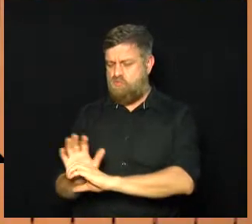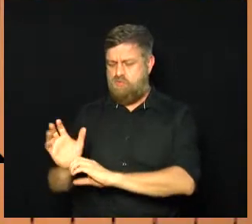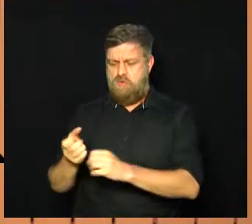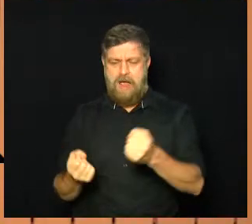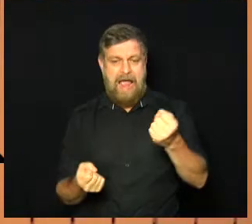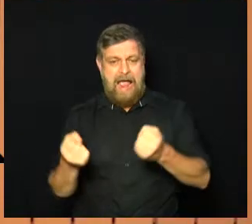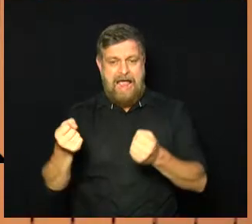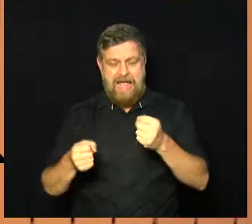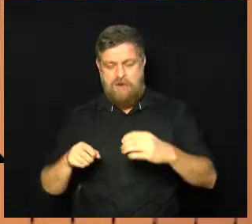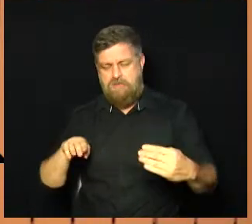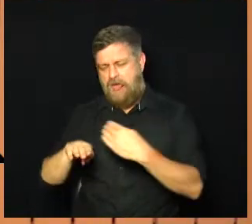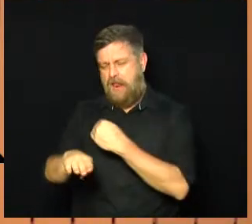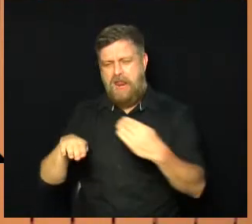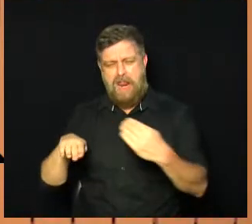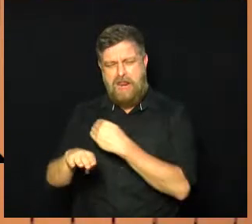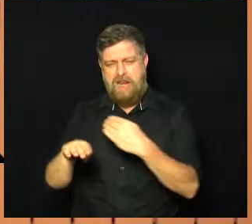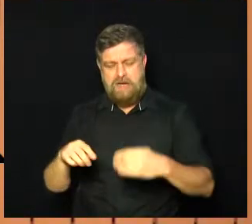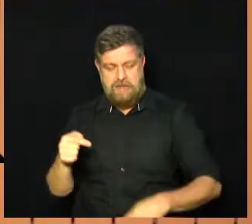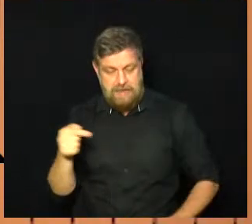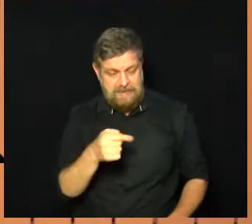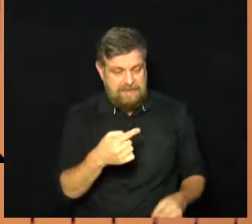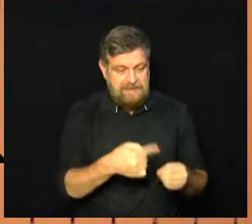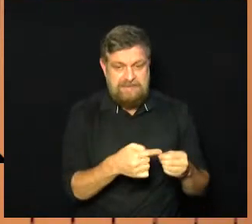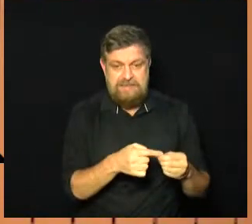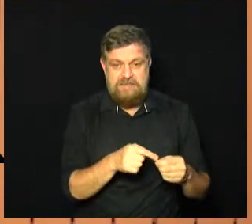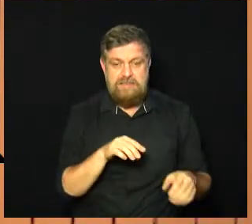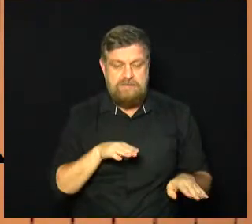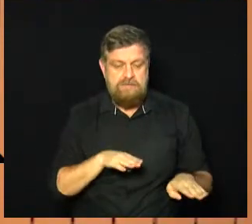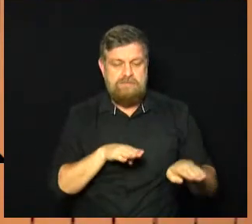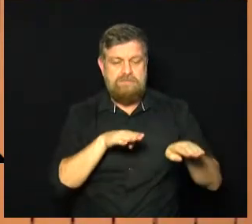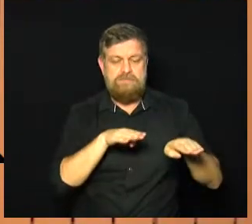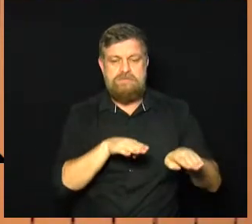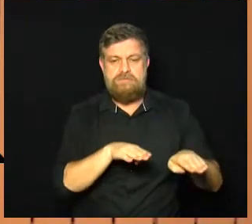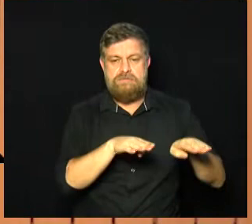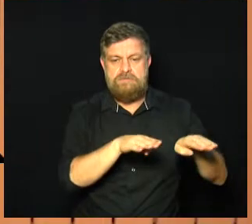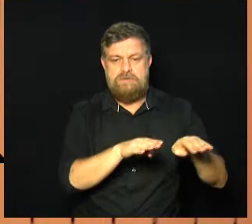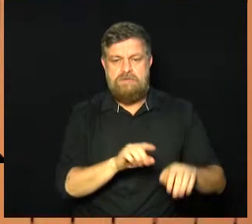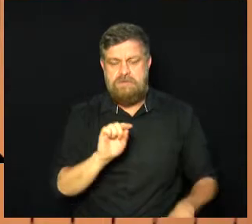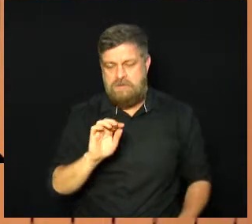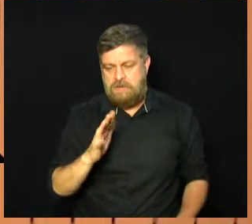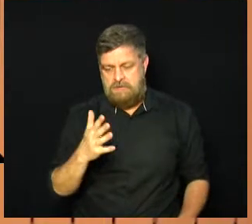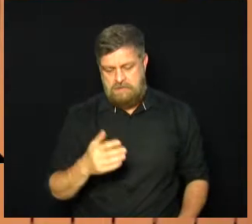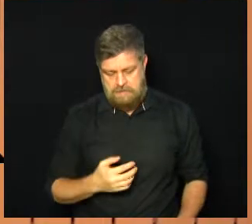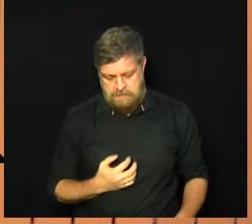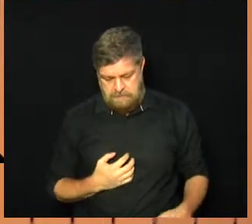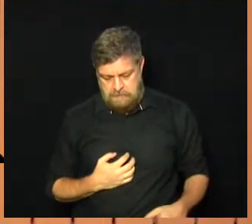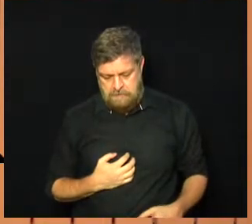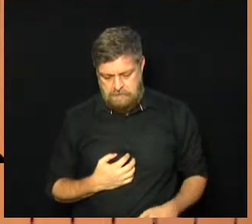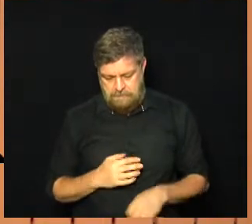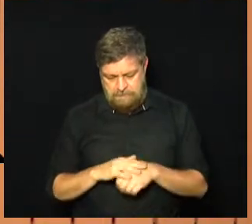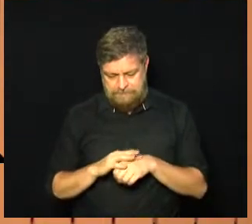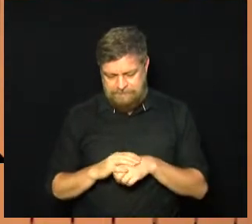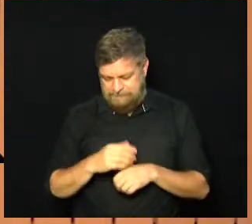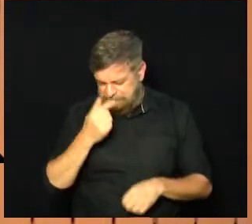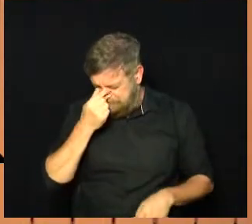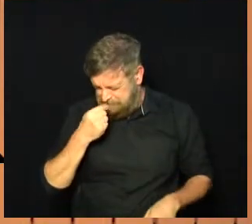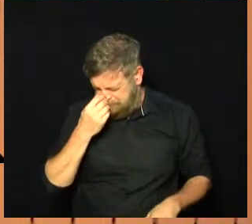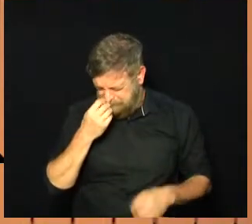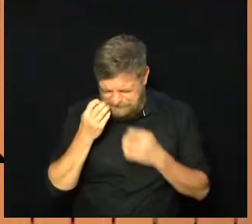carros diminuiu, isso permitiu com que muitas das doenças, né, como rinite, sinusites e